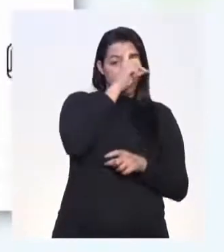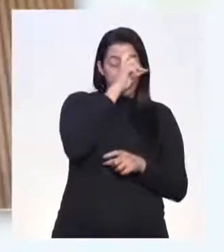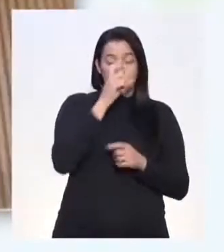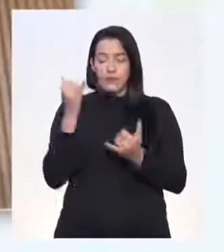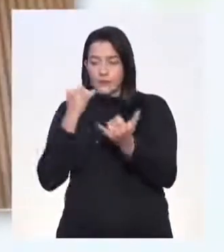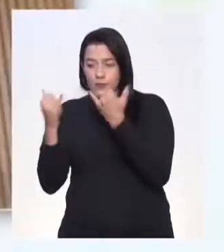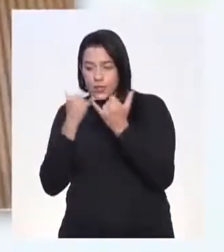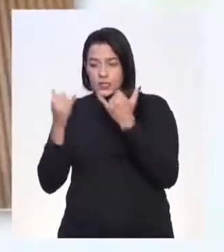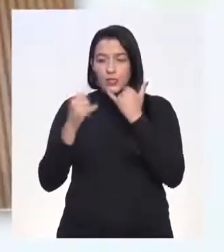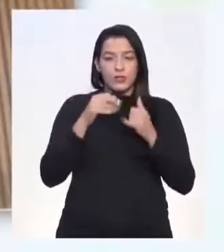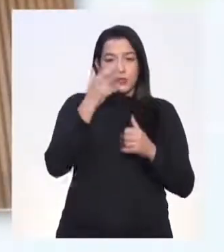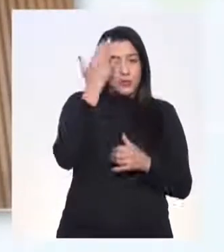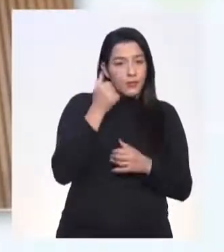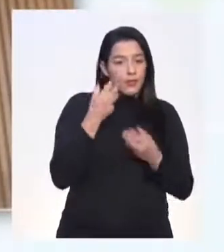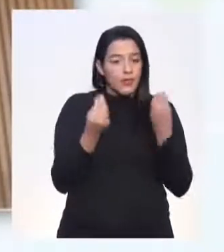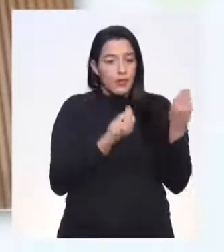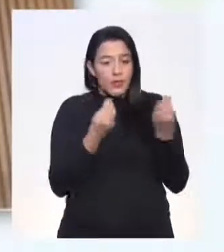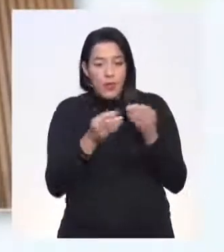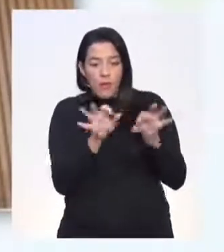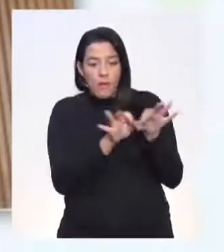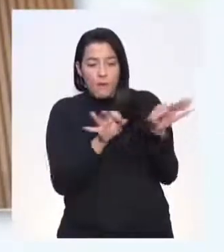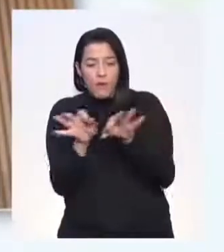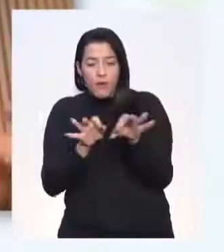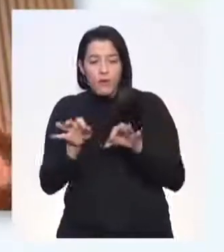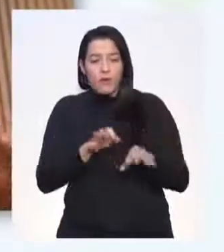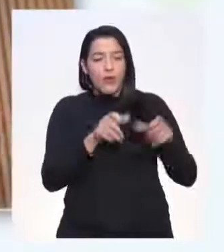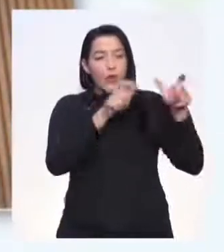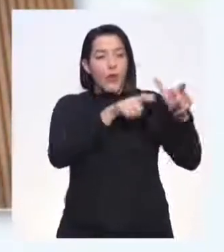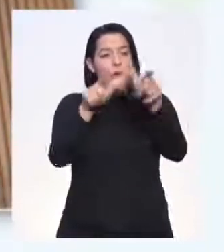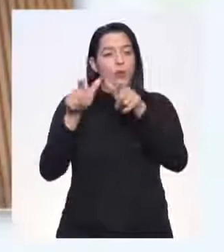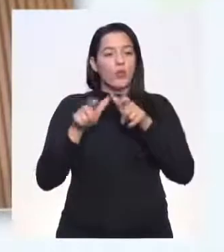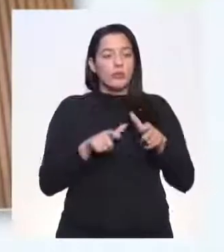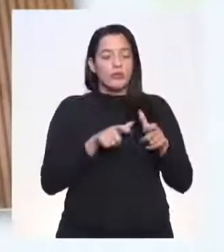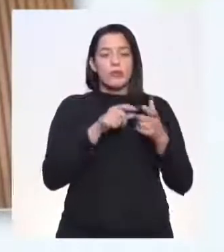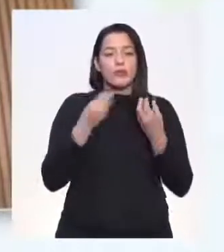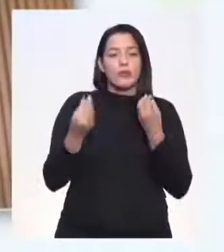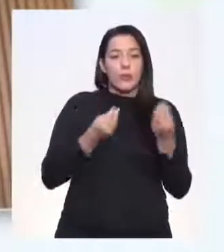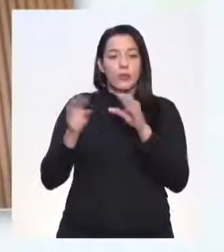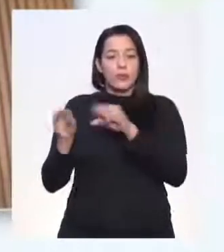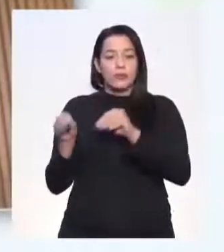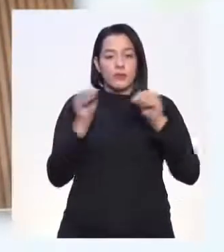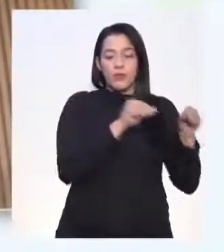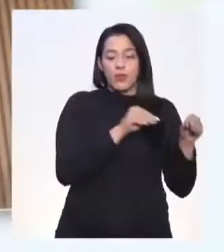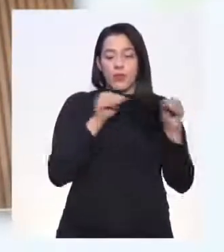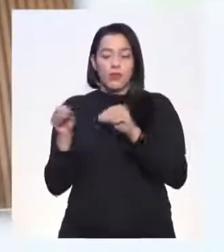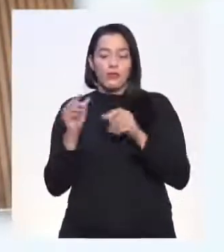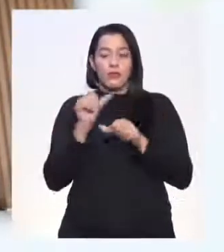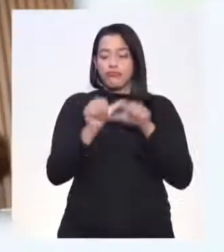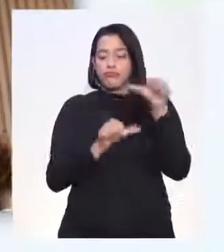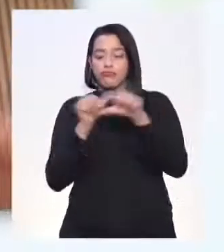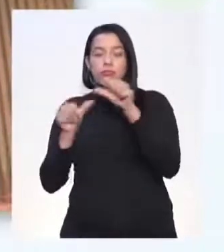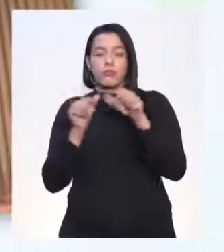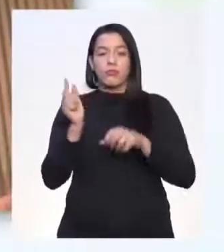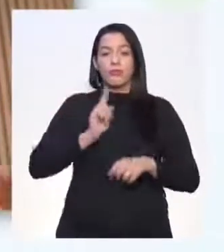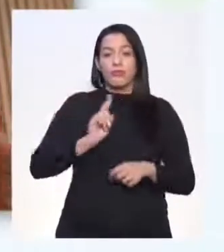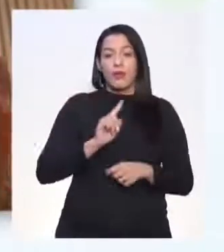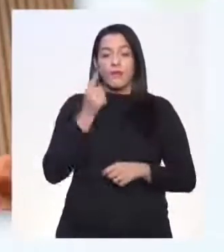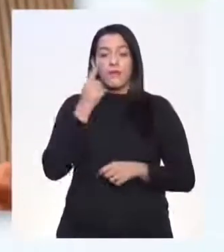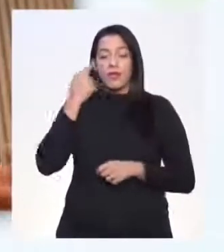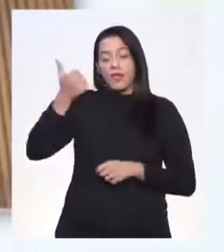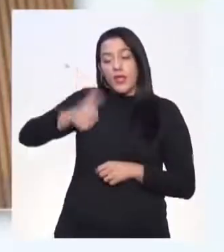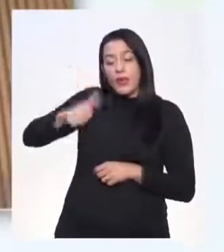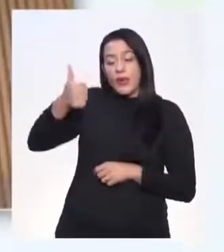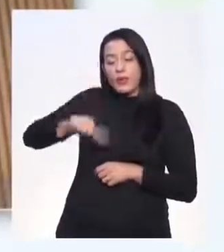correr atrás, entender mais como funciona, para onde vai, quais as medidas a adotar, se vai mudar a conduta ou não, sempre olhando para a qualidade